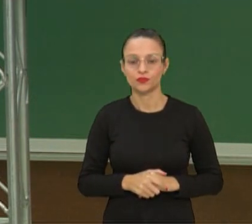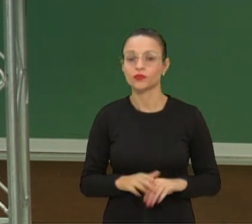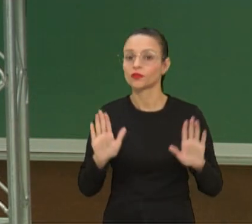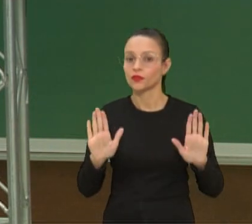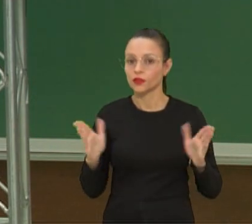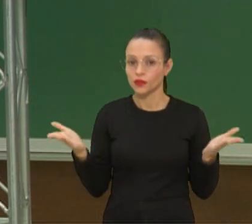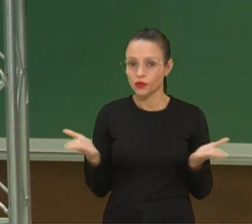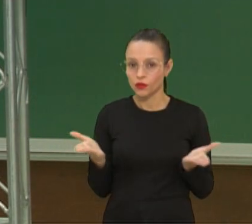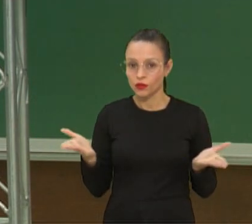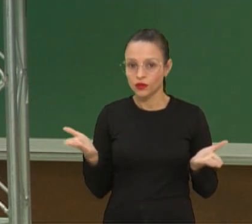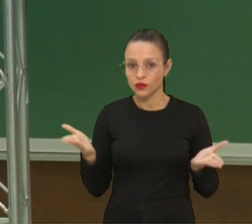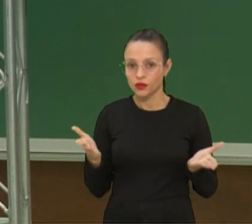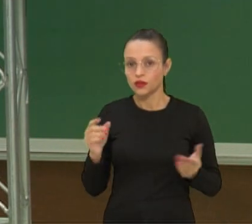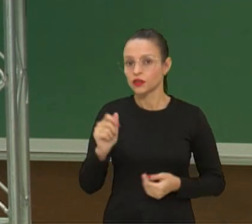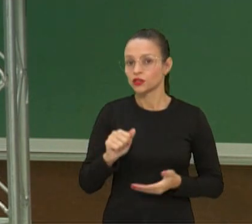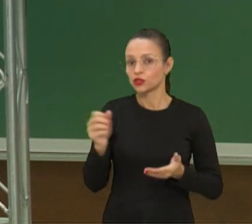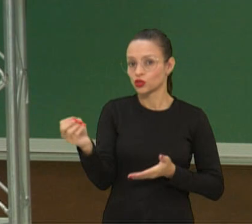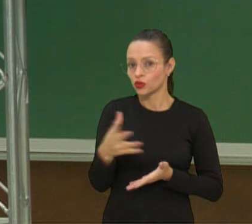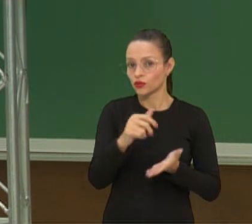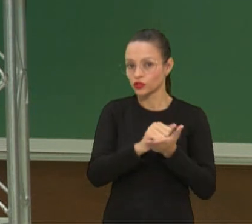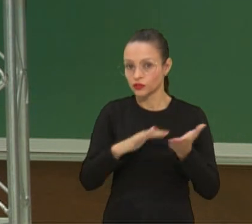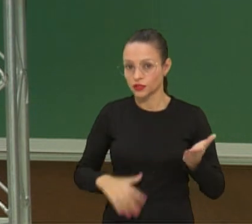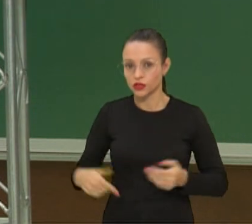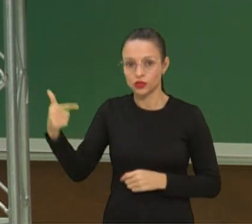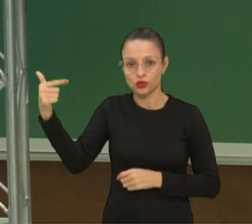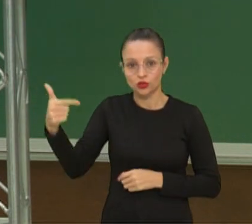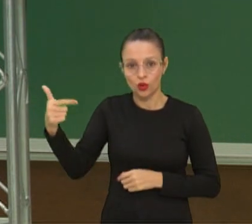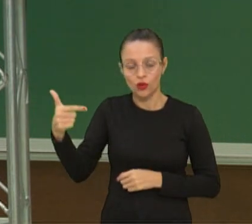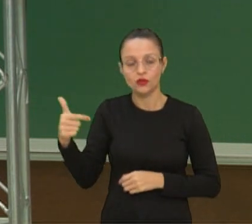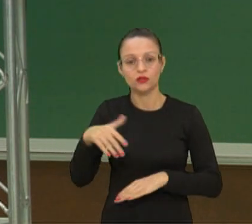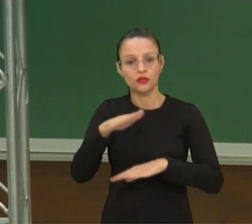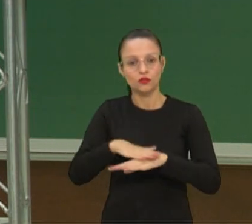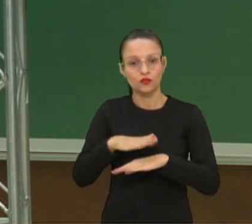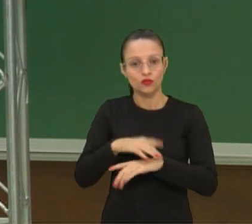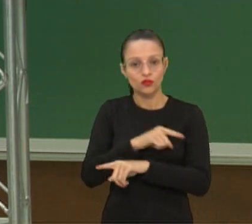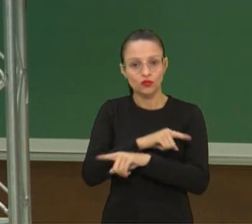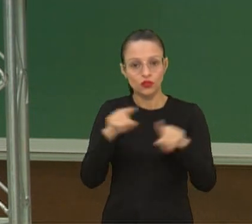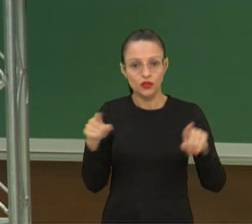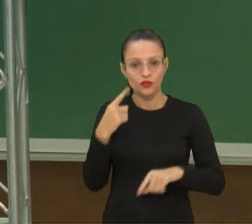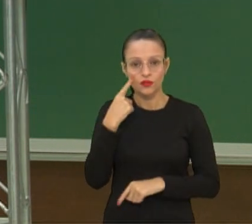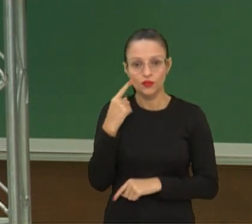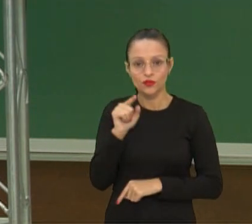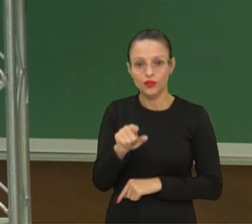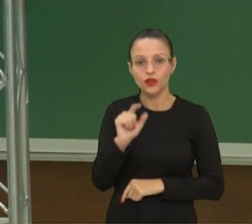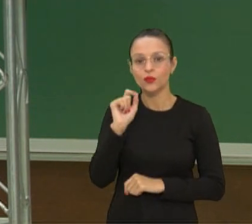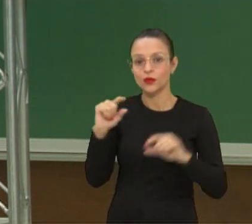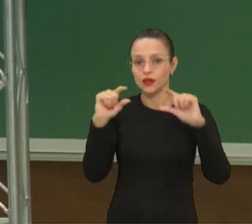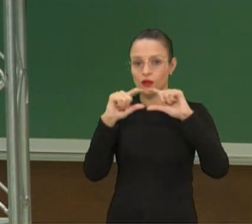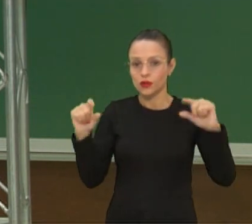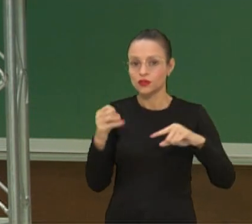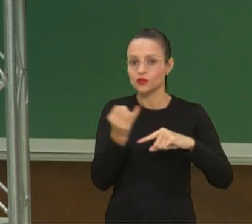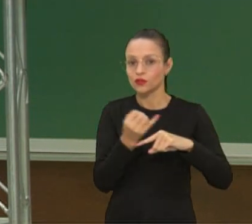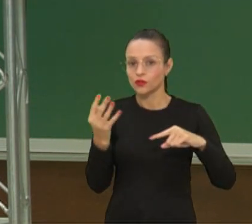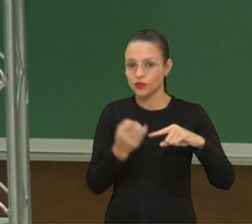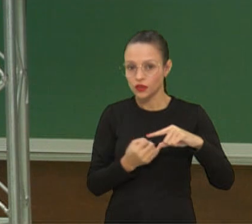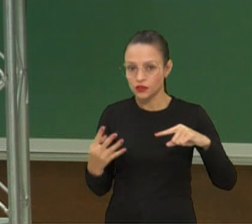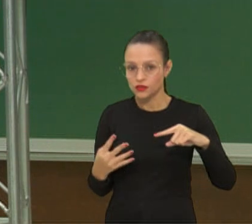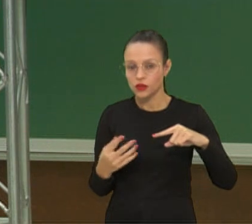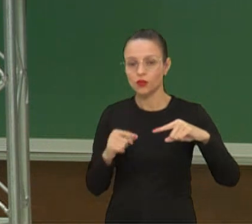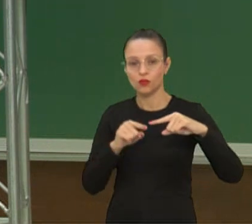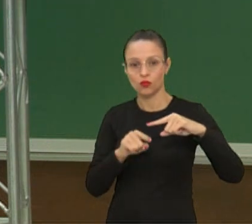Agora, nós temos um novo exercício, exercício 2, que é para você verificar as ideias de equação com fração, equação com